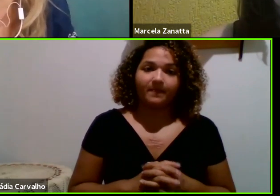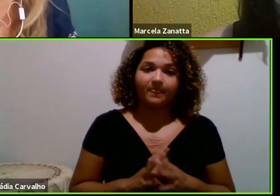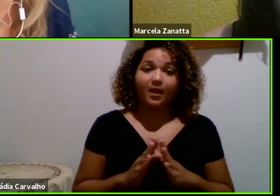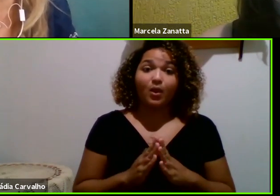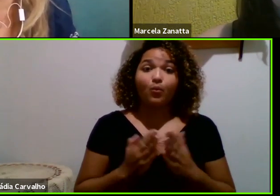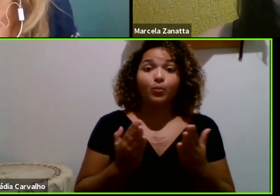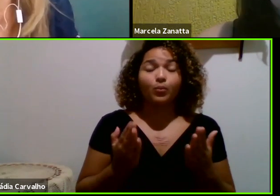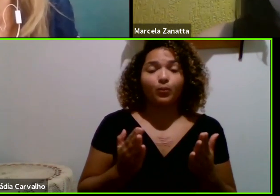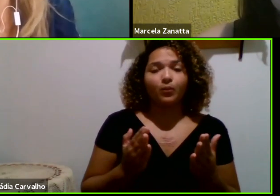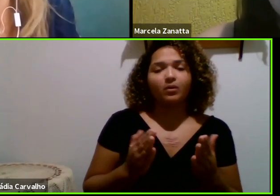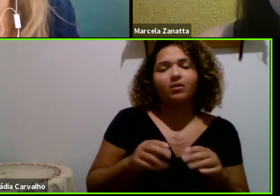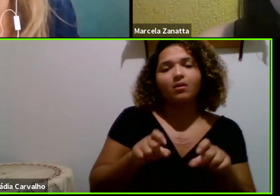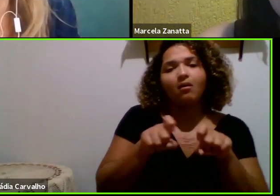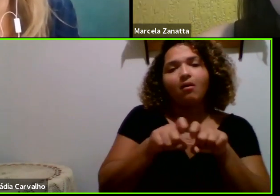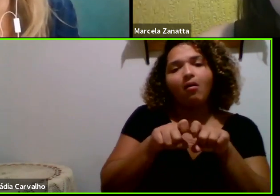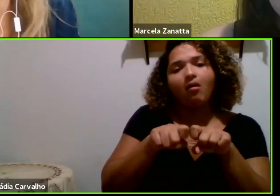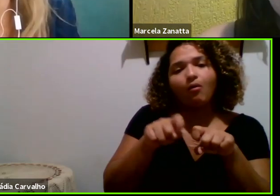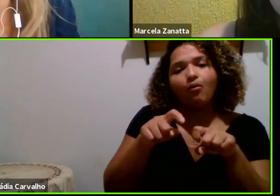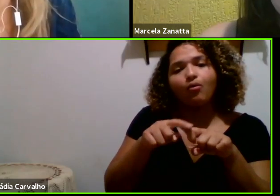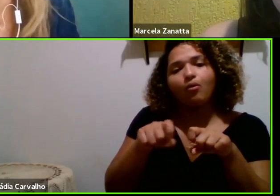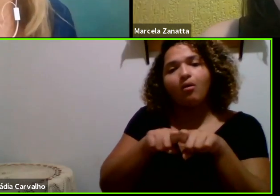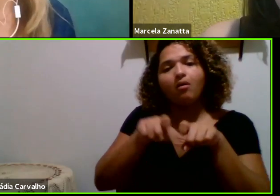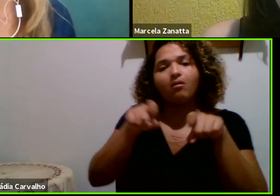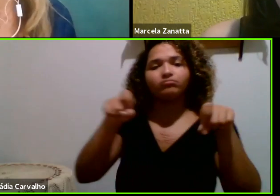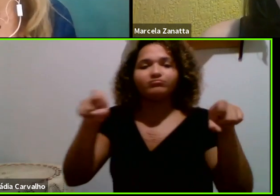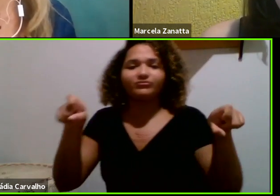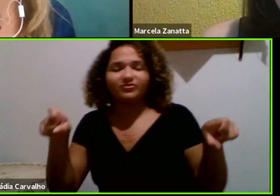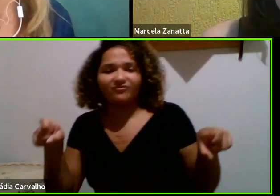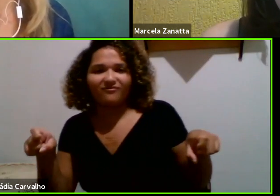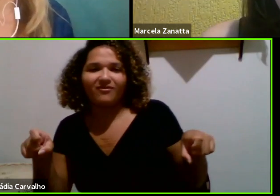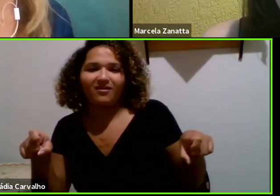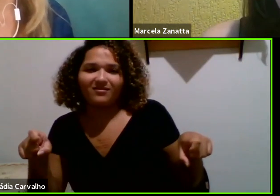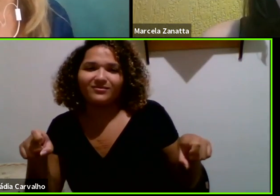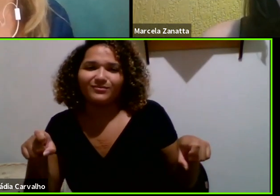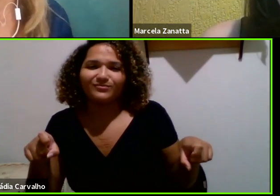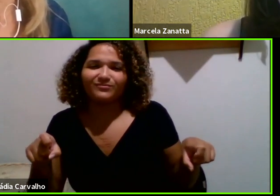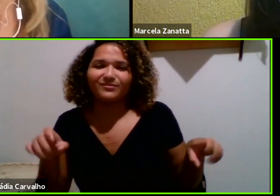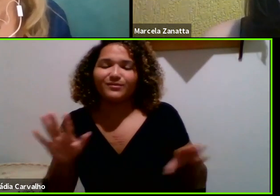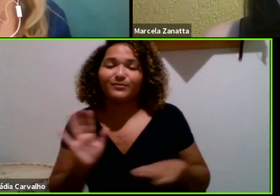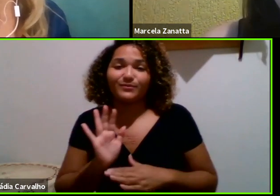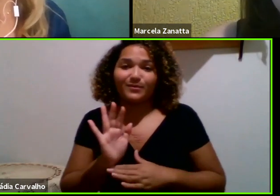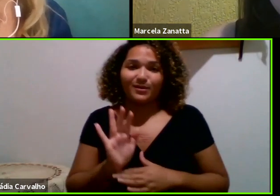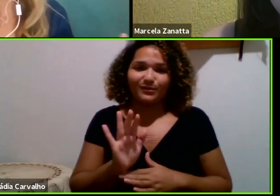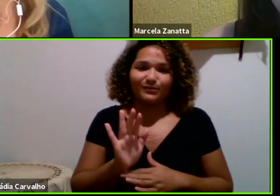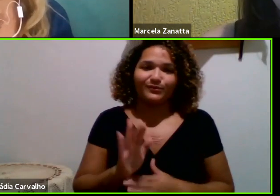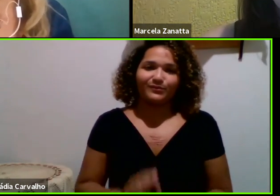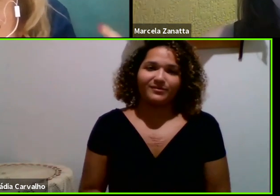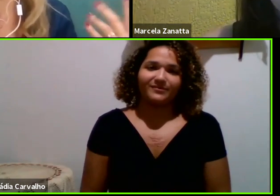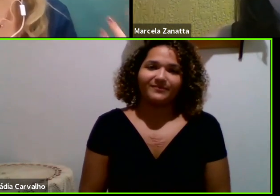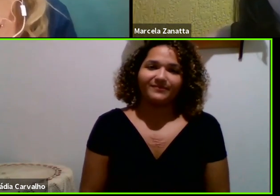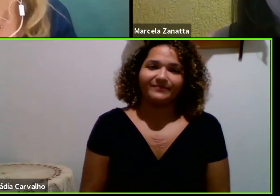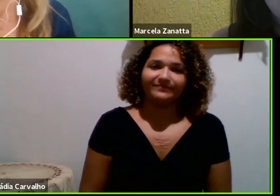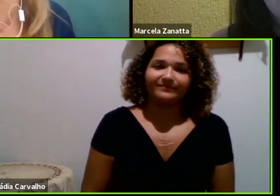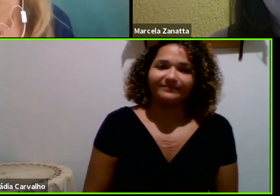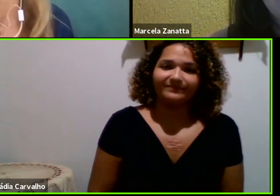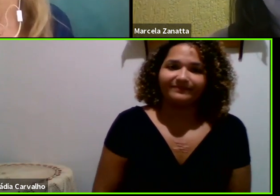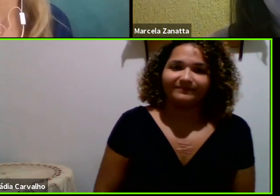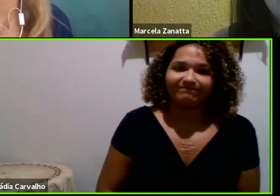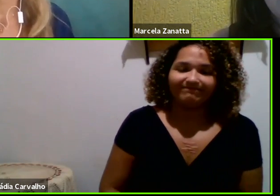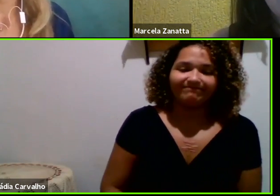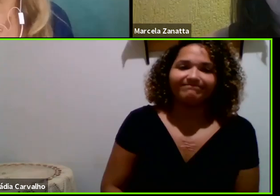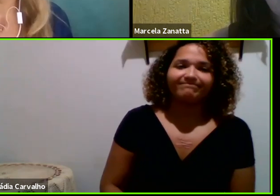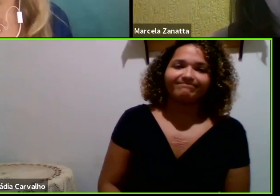dessa mulher, a gente amplia o estreito superior. Gente, o parto é uma